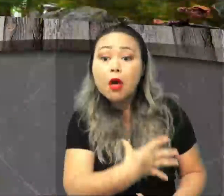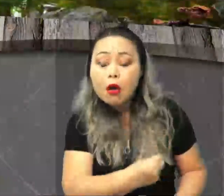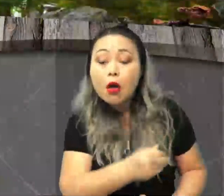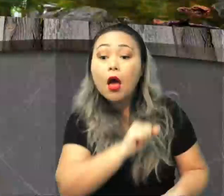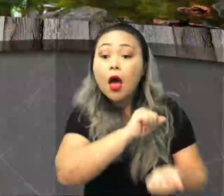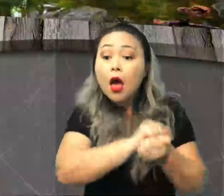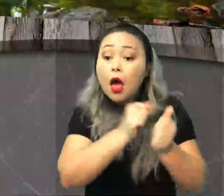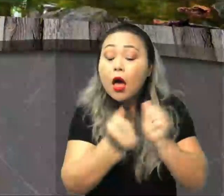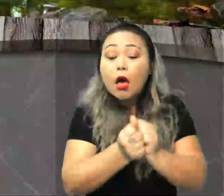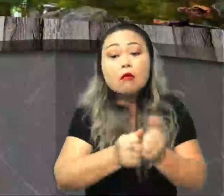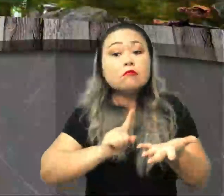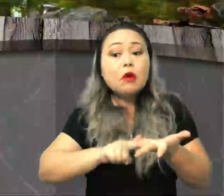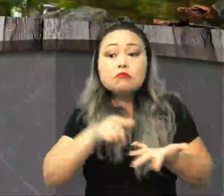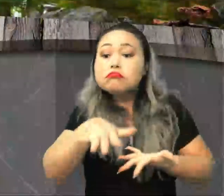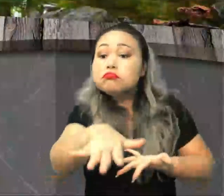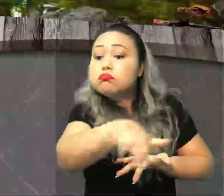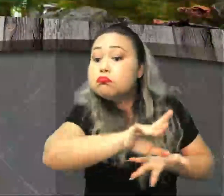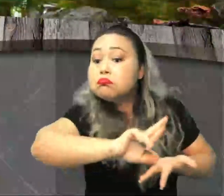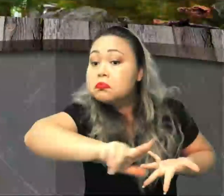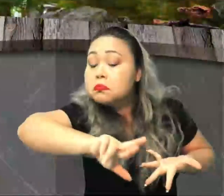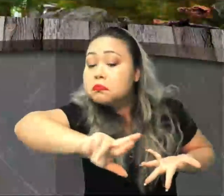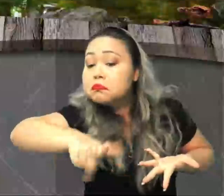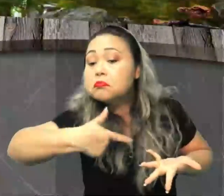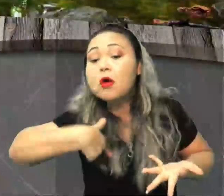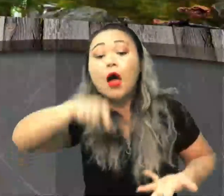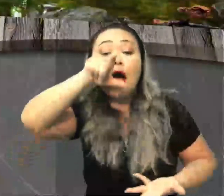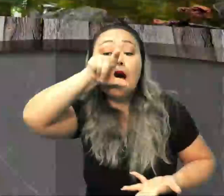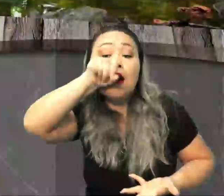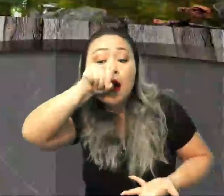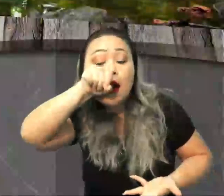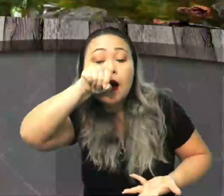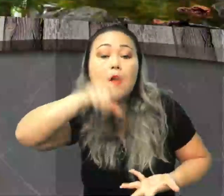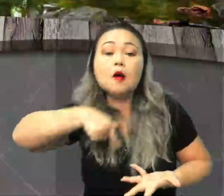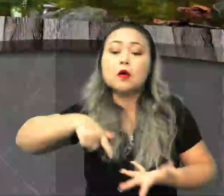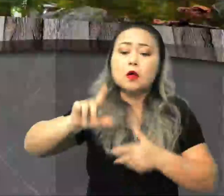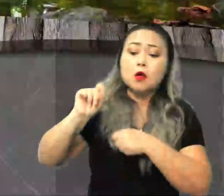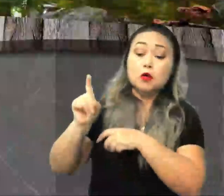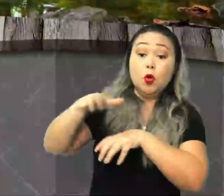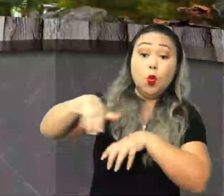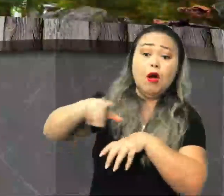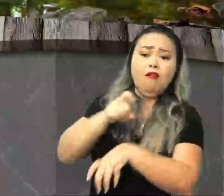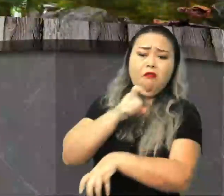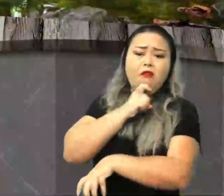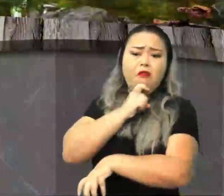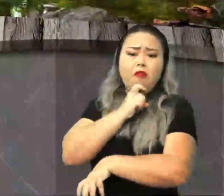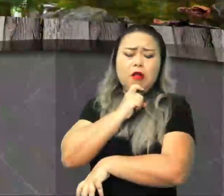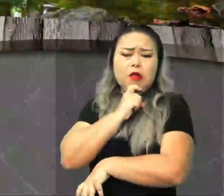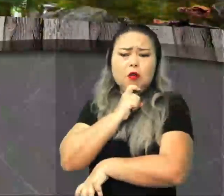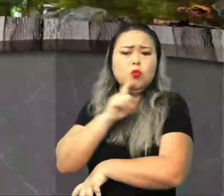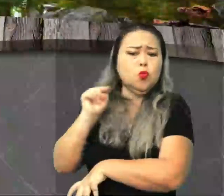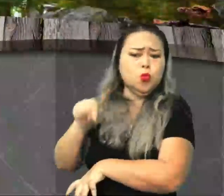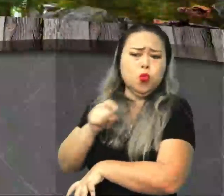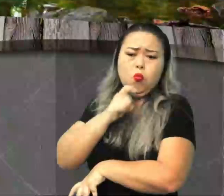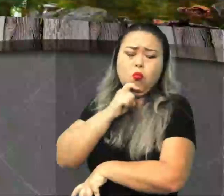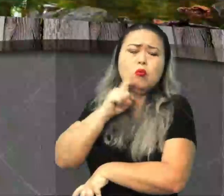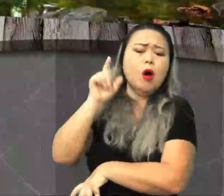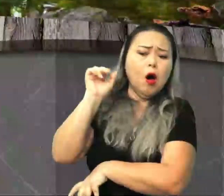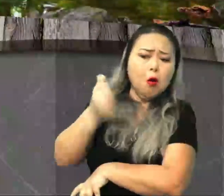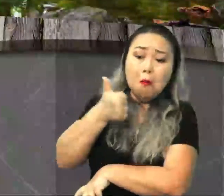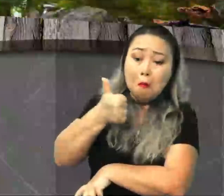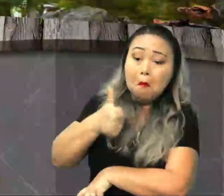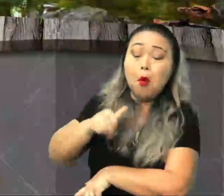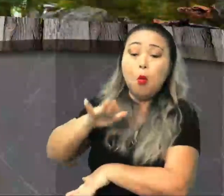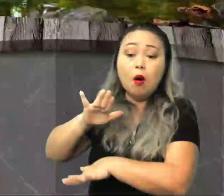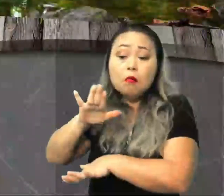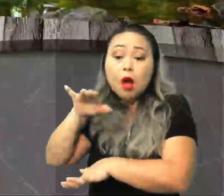ter adaptabilidades diversas, tá? As aves, em lugares muito frios, são excelentes nadadoras,